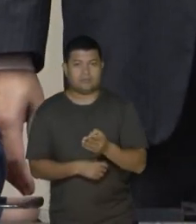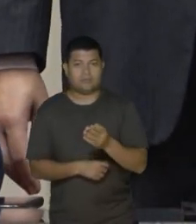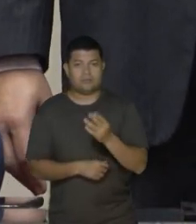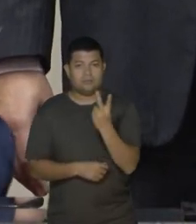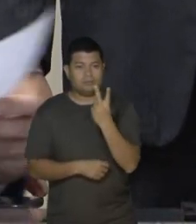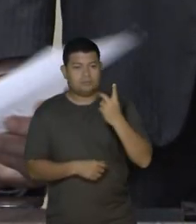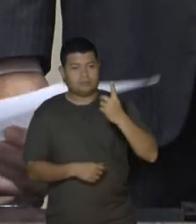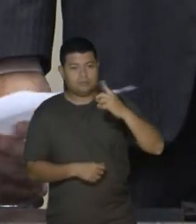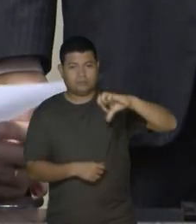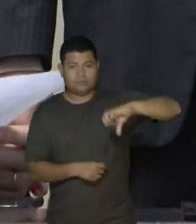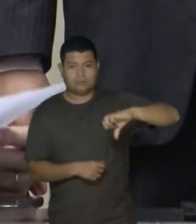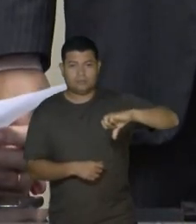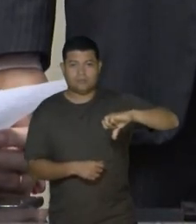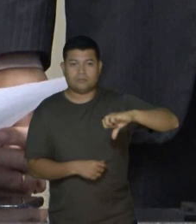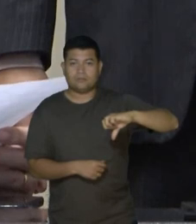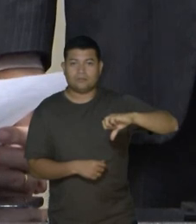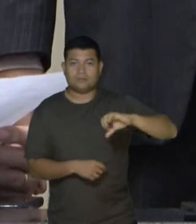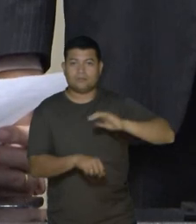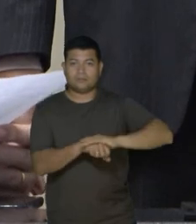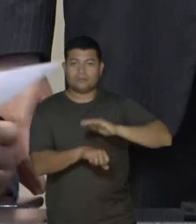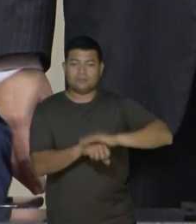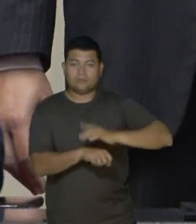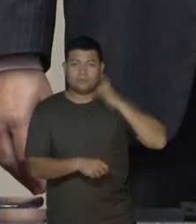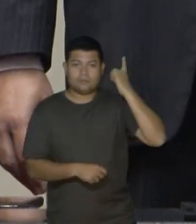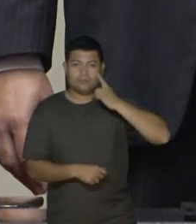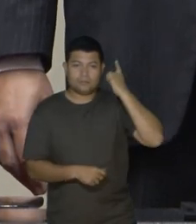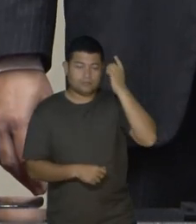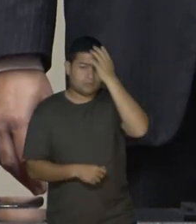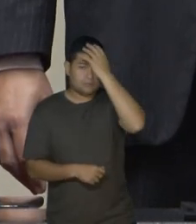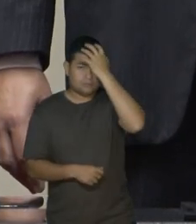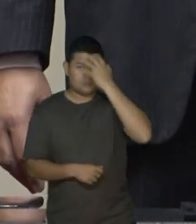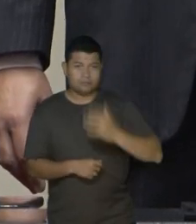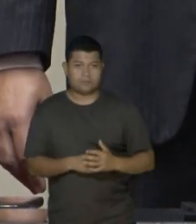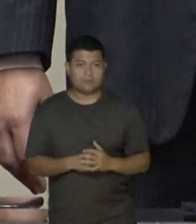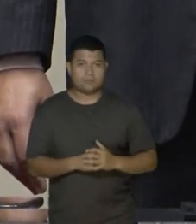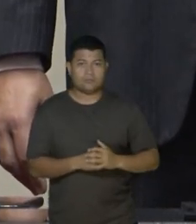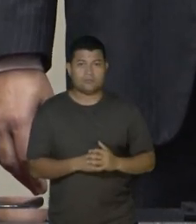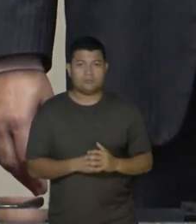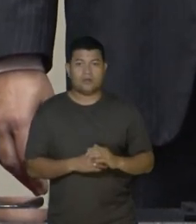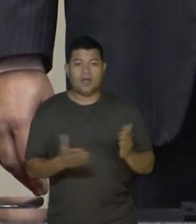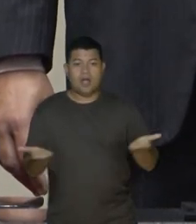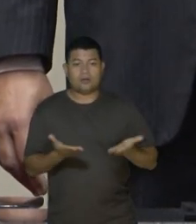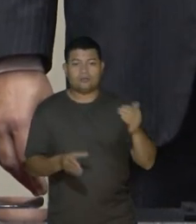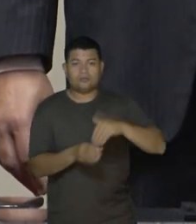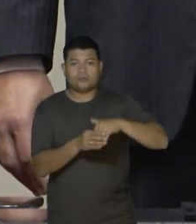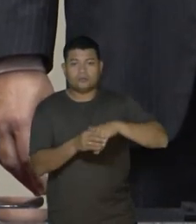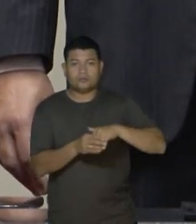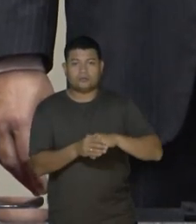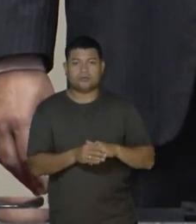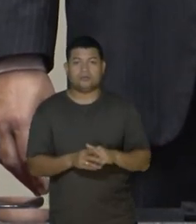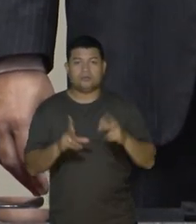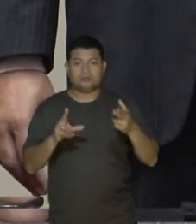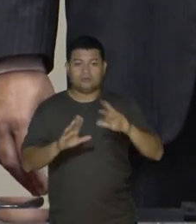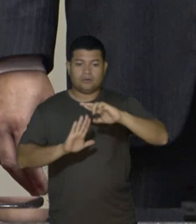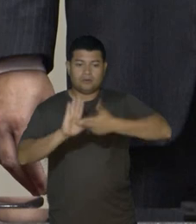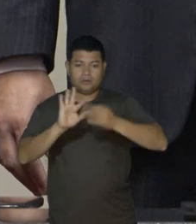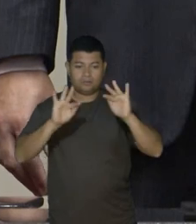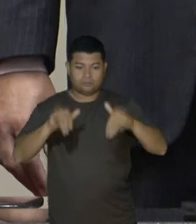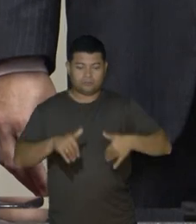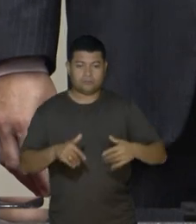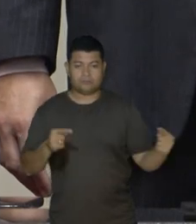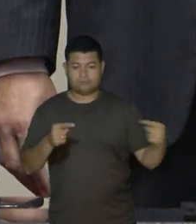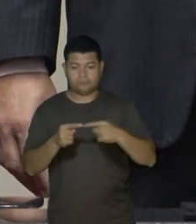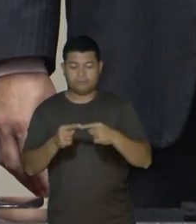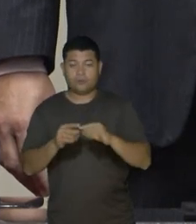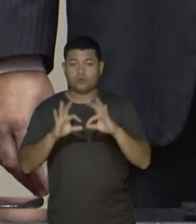453-2019, de autoria do deputado Ismael dos Santos. Em votação, como redação final, todas